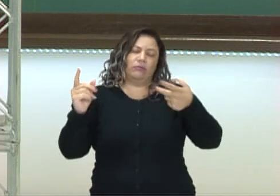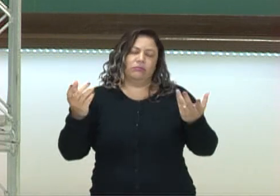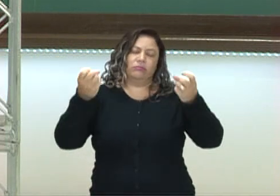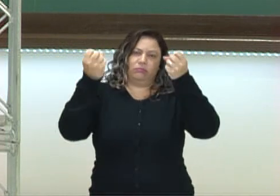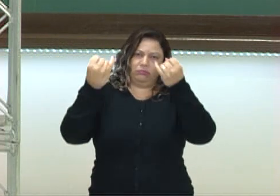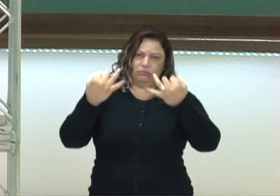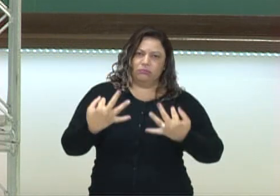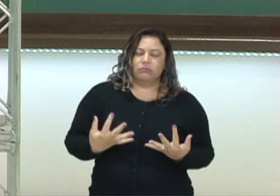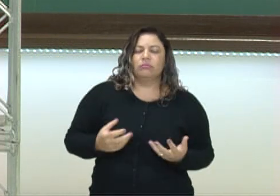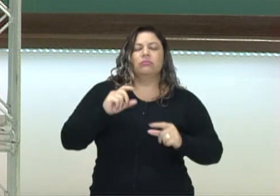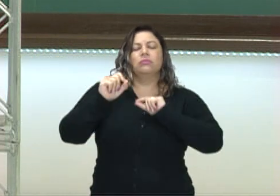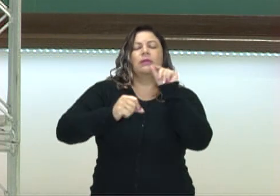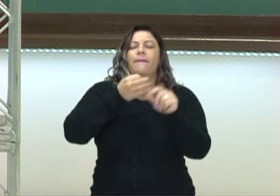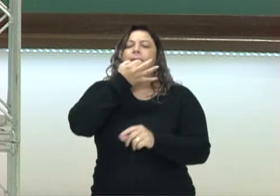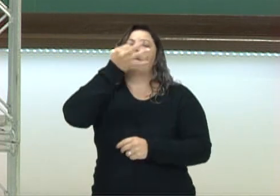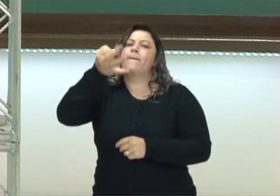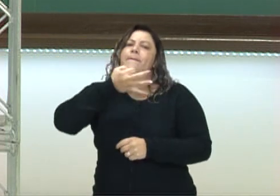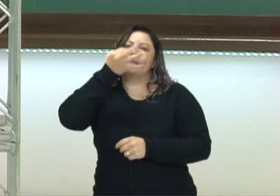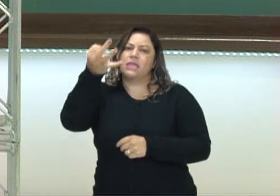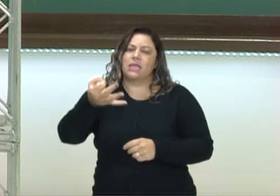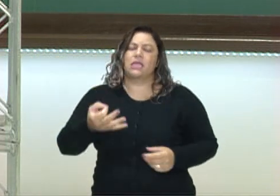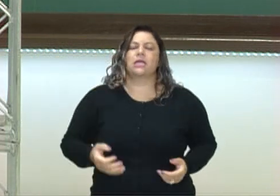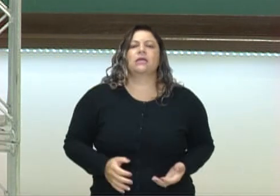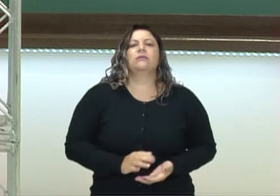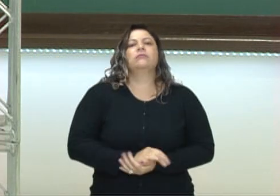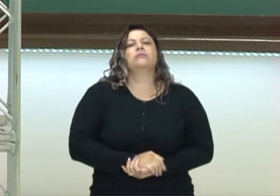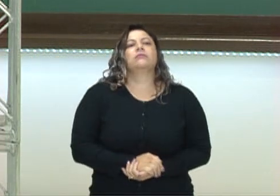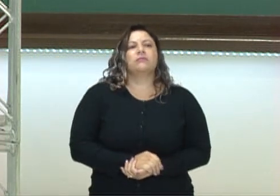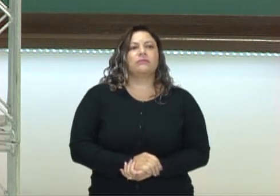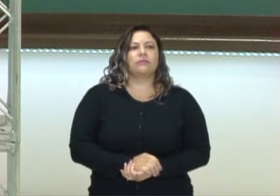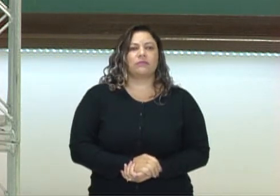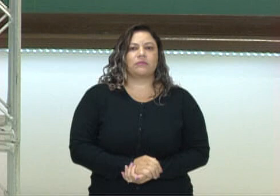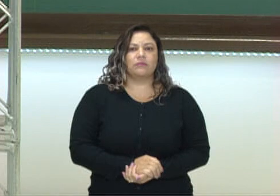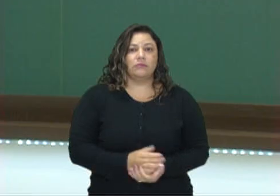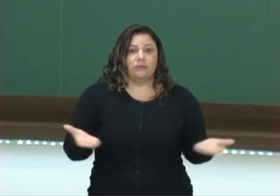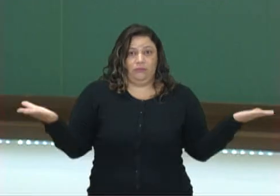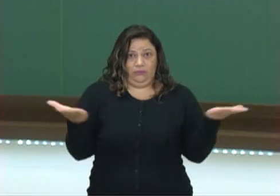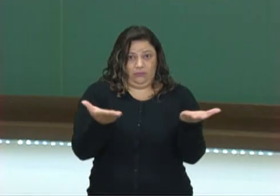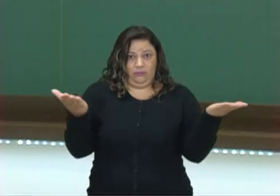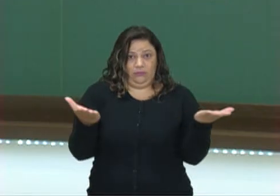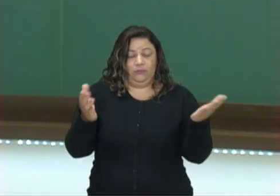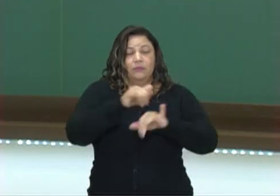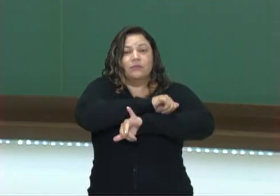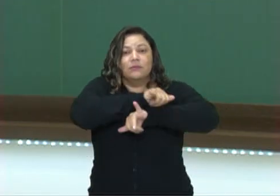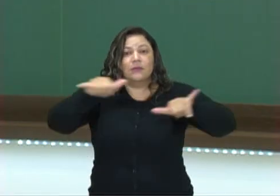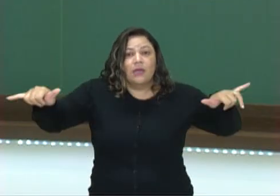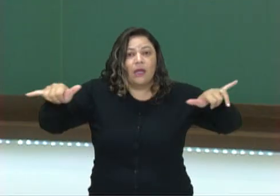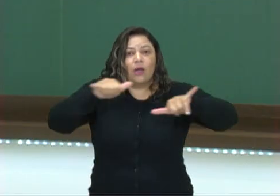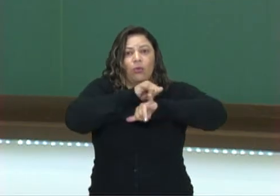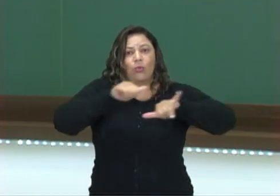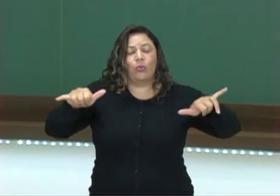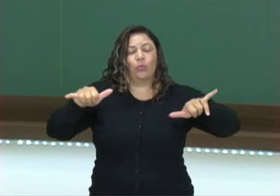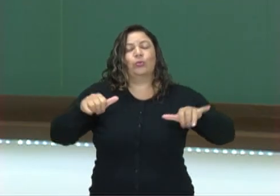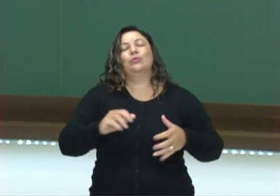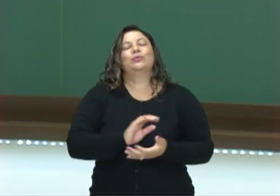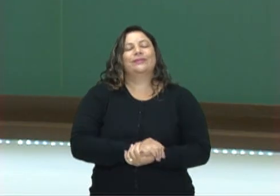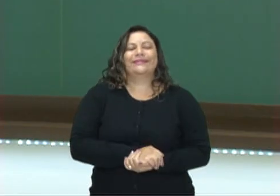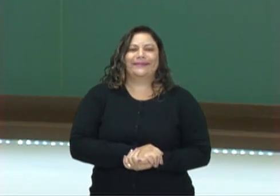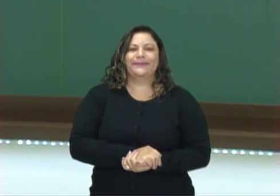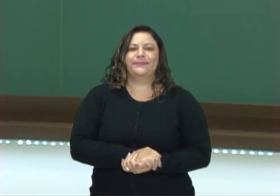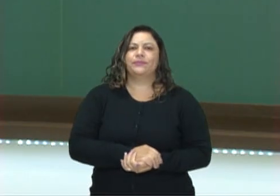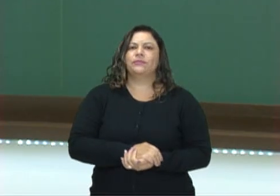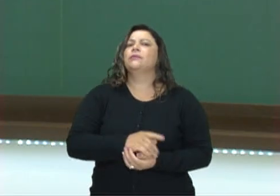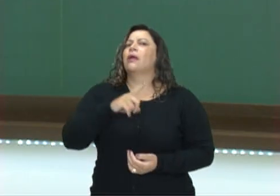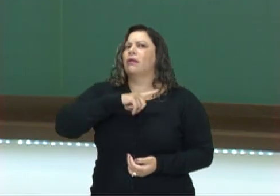que aconteceu, a respeito do fato. Vejamos agora uma notícia. Então, nós temos aqui